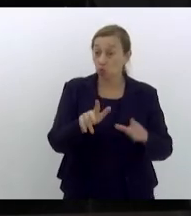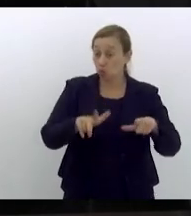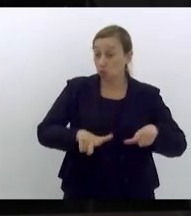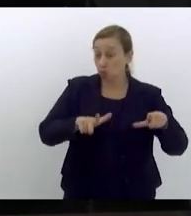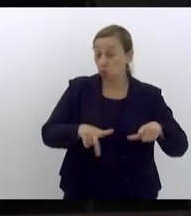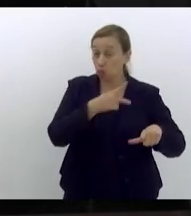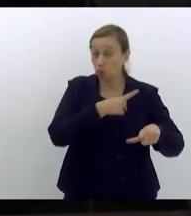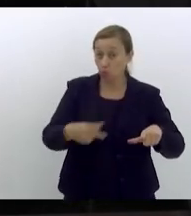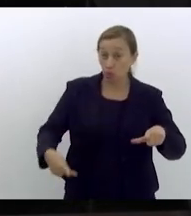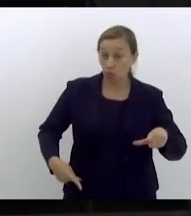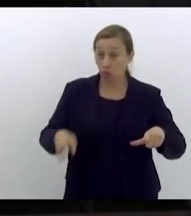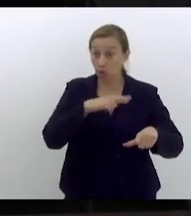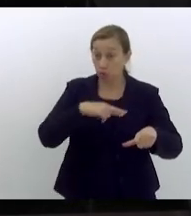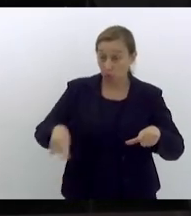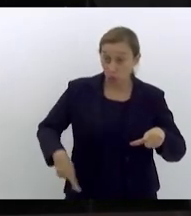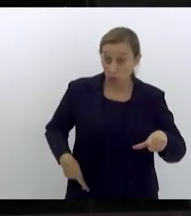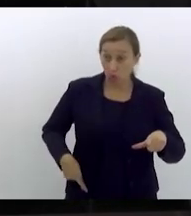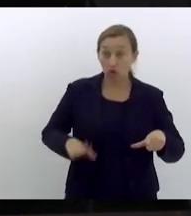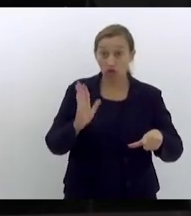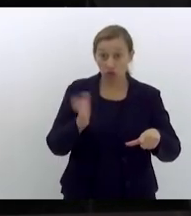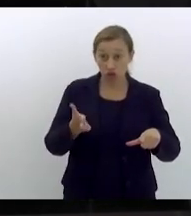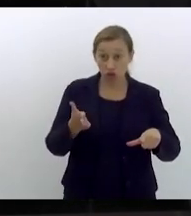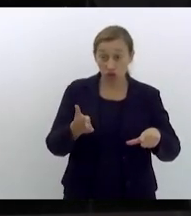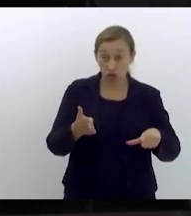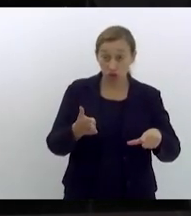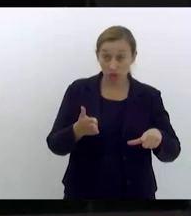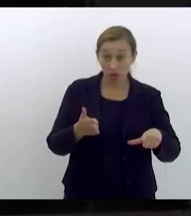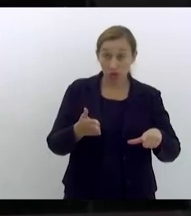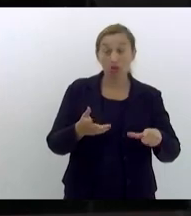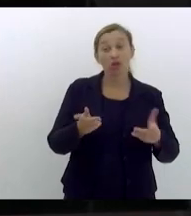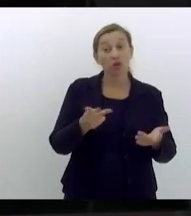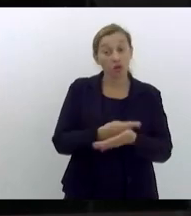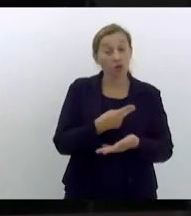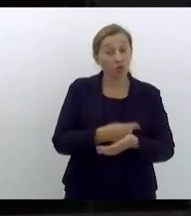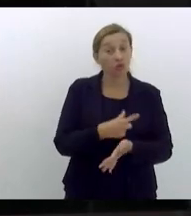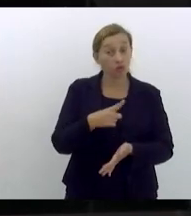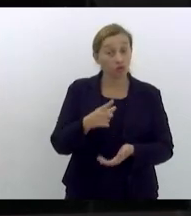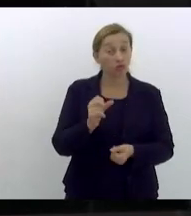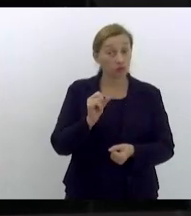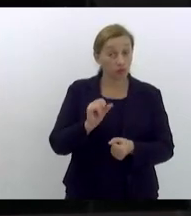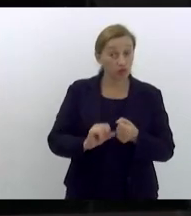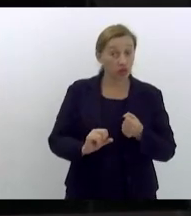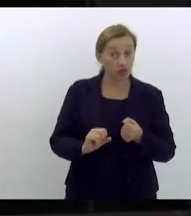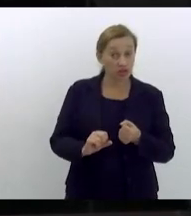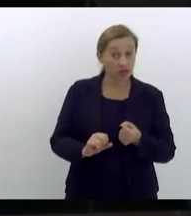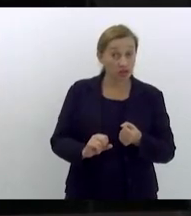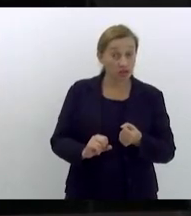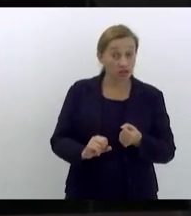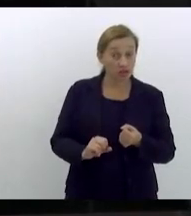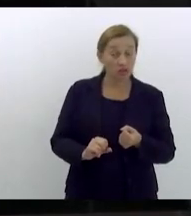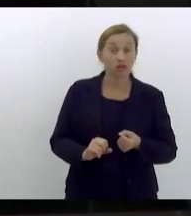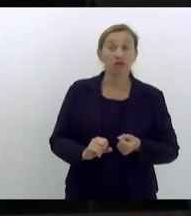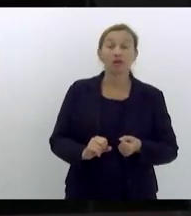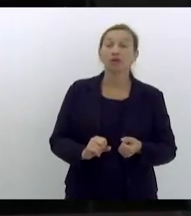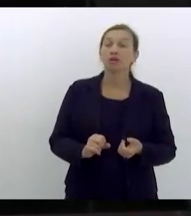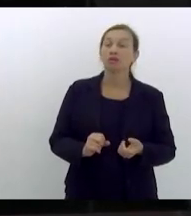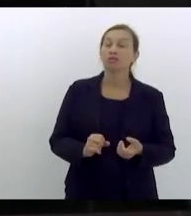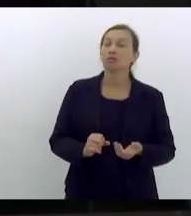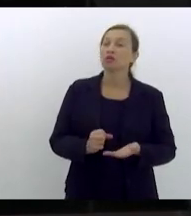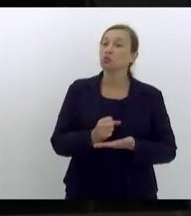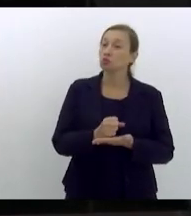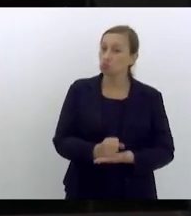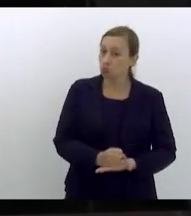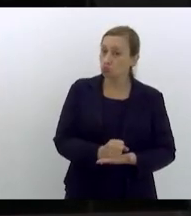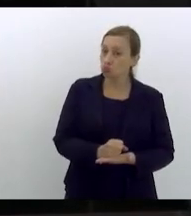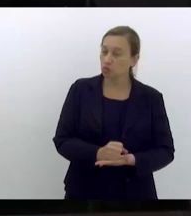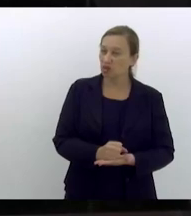Presidente da República já feriu aí o princípio da impessoalidade que a postura pública pede para tentar sustentar